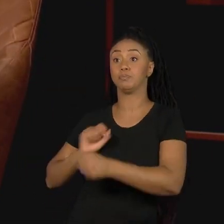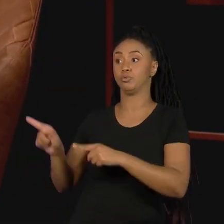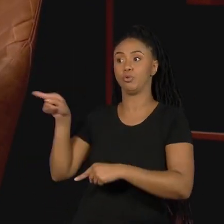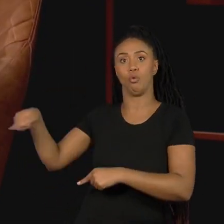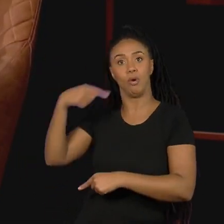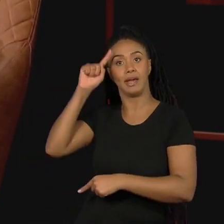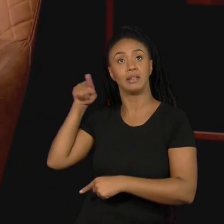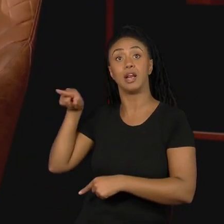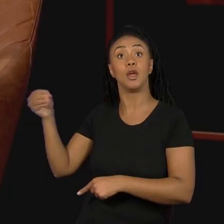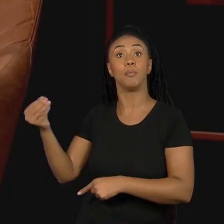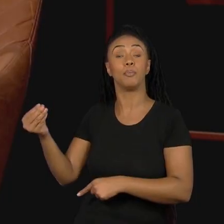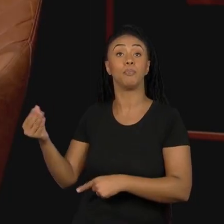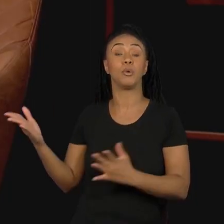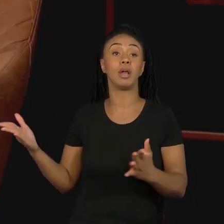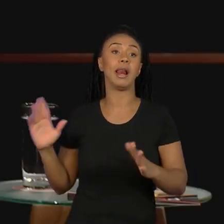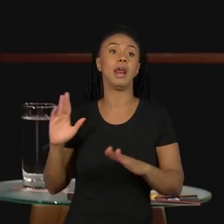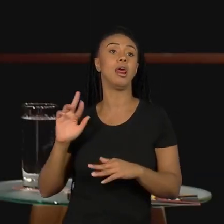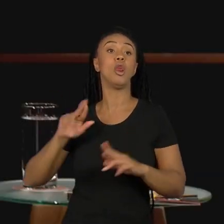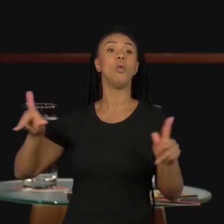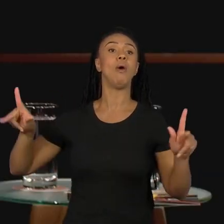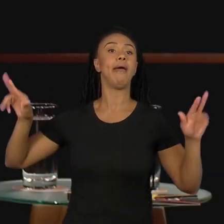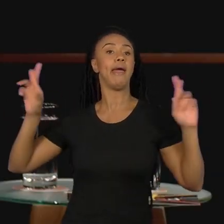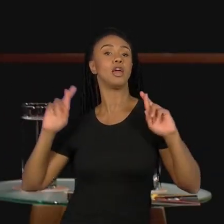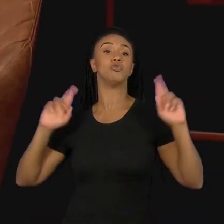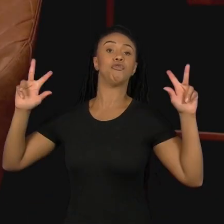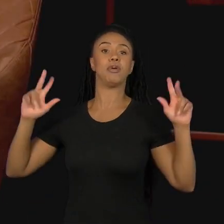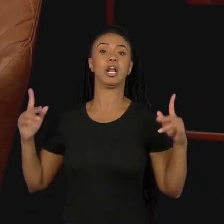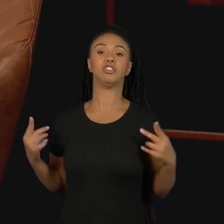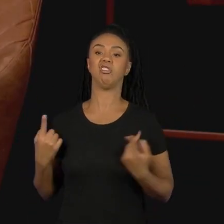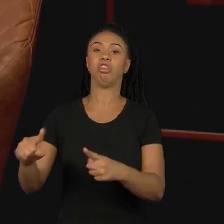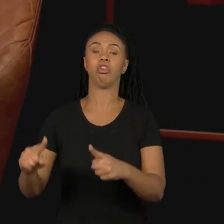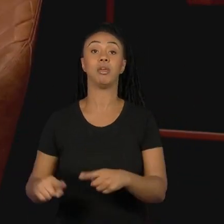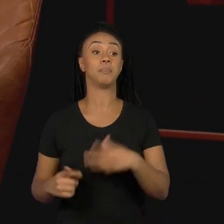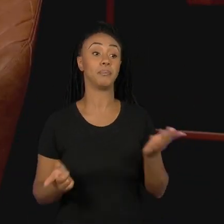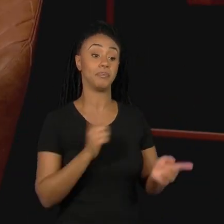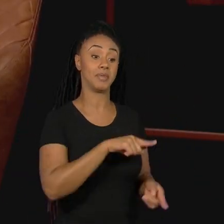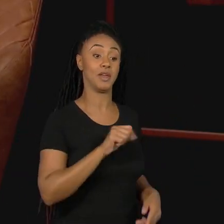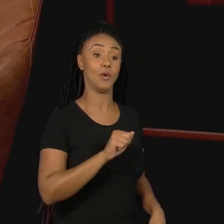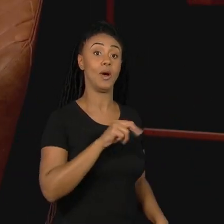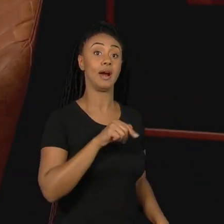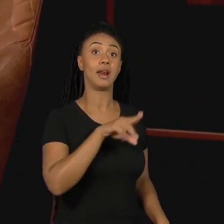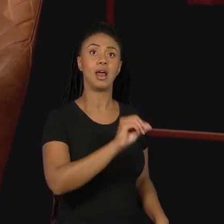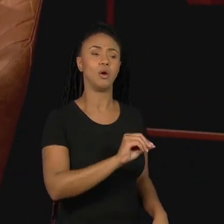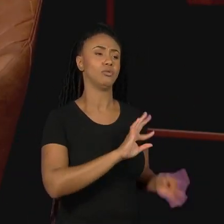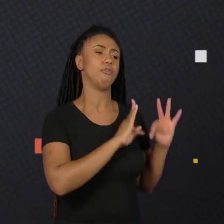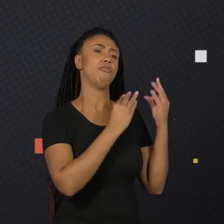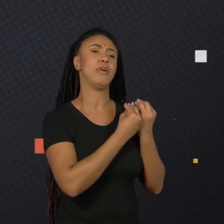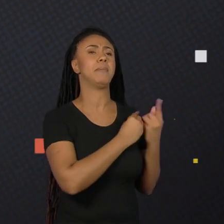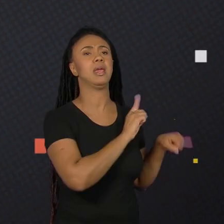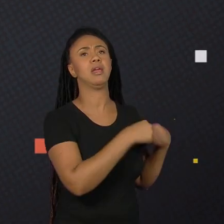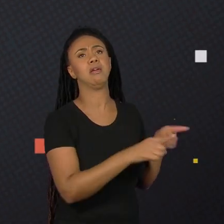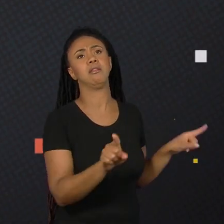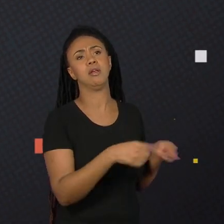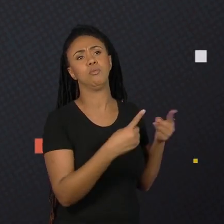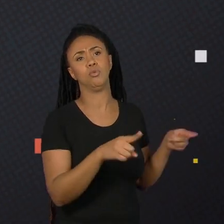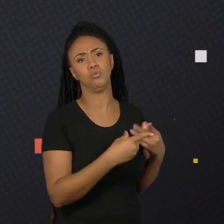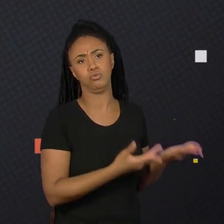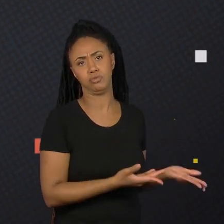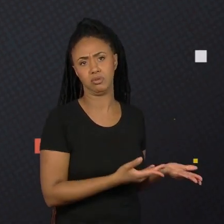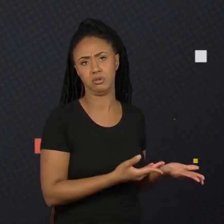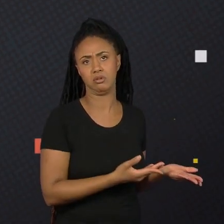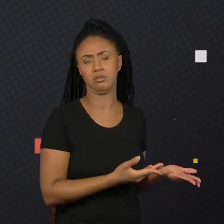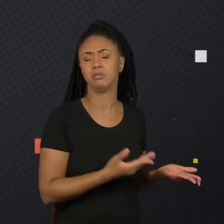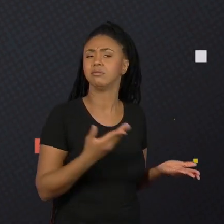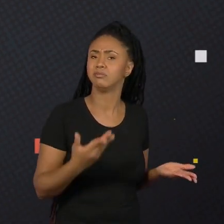porque ela não era progressiva. O Arnaldo e o Sérgio eram filhos de música, da dona Clarice. Então eles